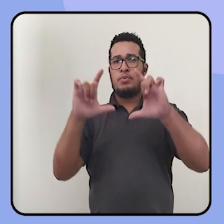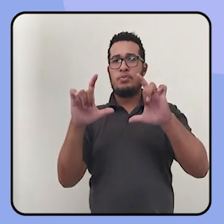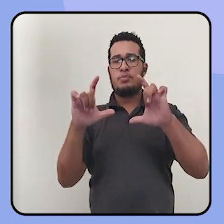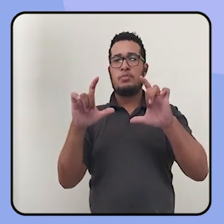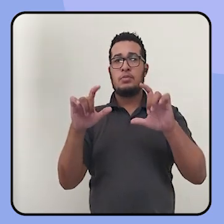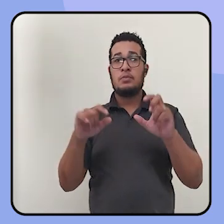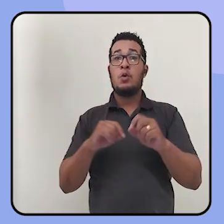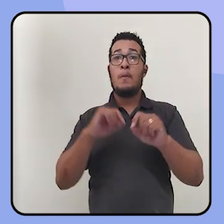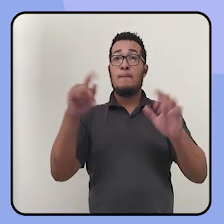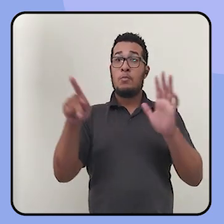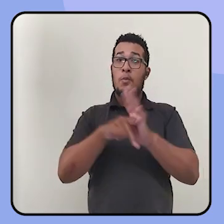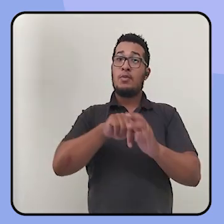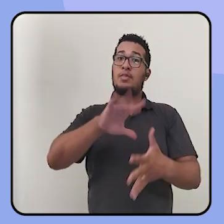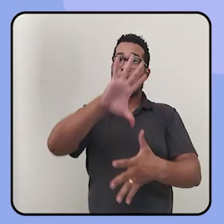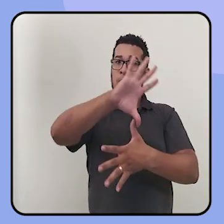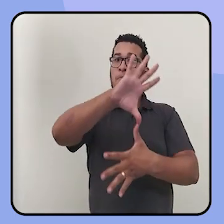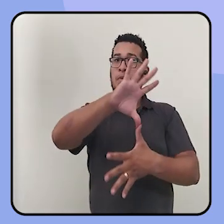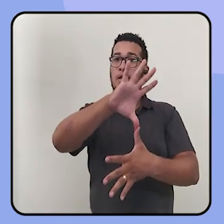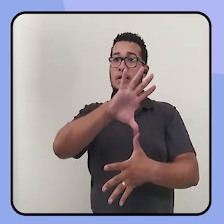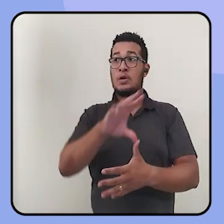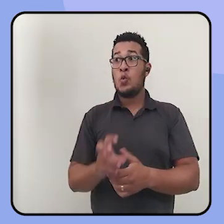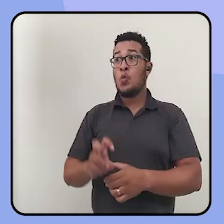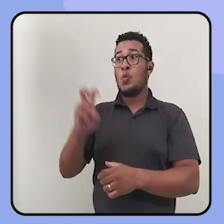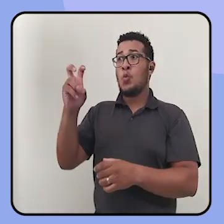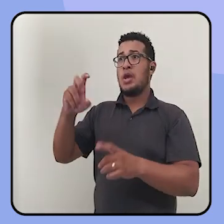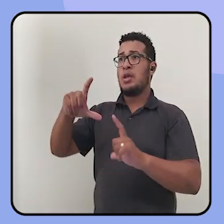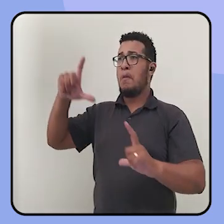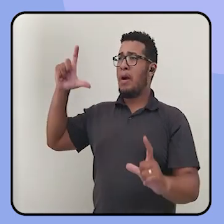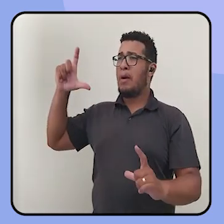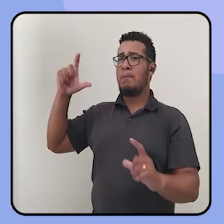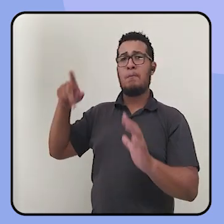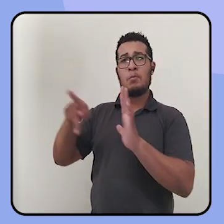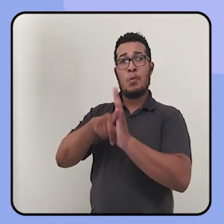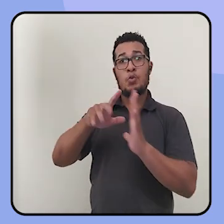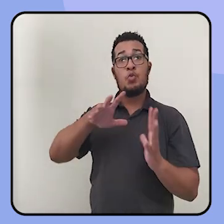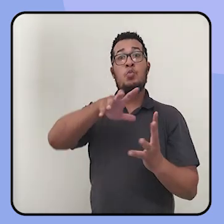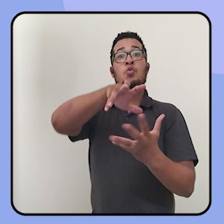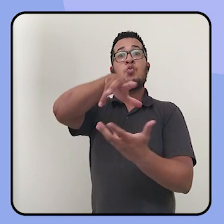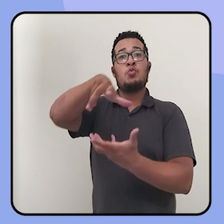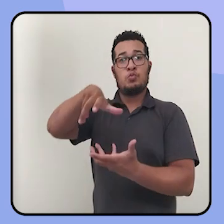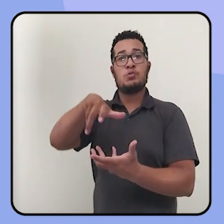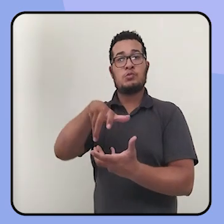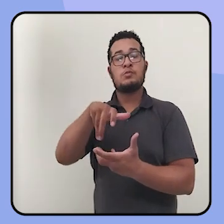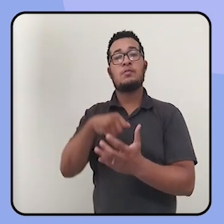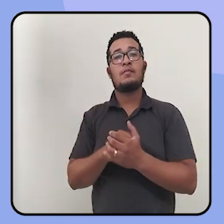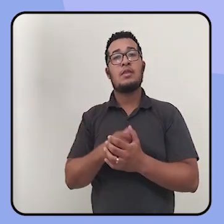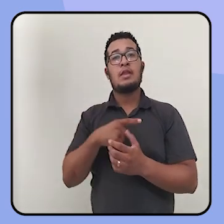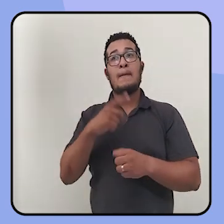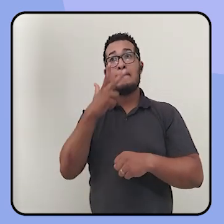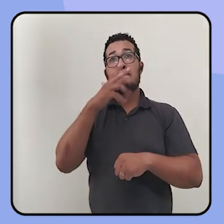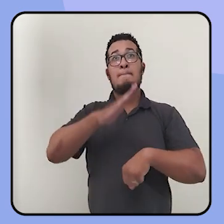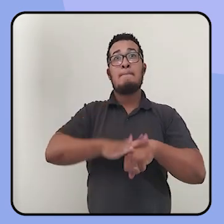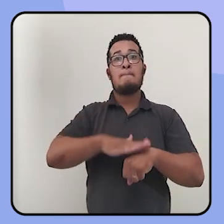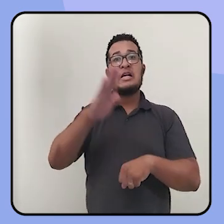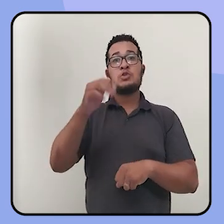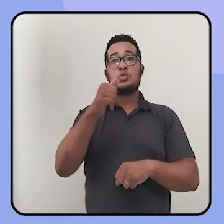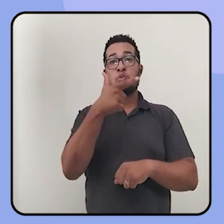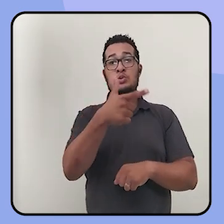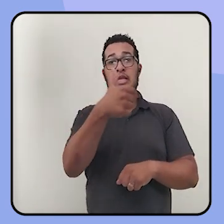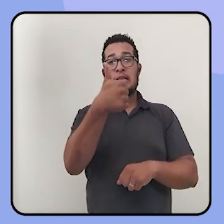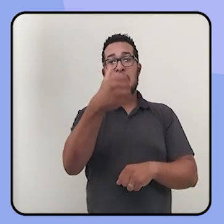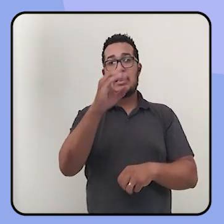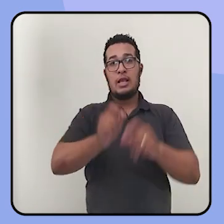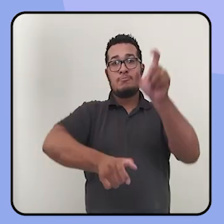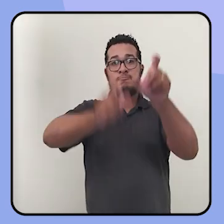país, inclusive no nosso estado, no Espírito Santo. Isso mesmo, meus alunos queridos, minhas alunas queridas, no nosso estado nós temos muitos